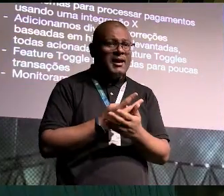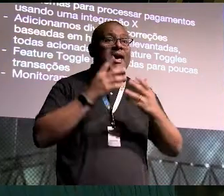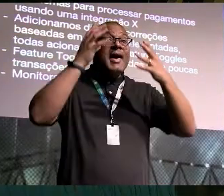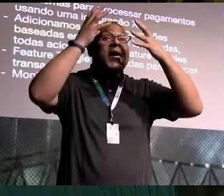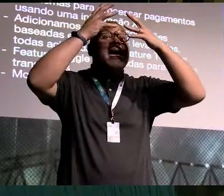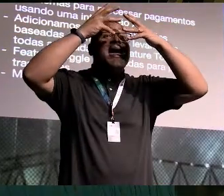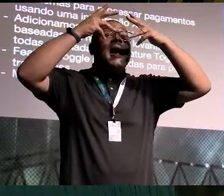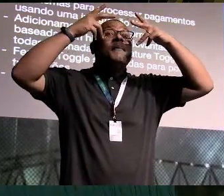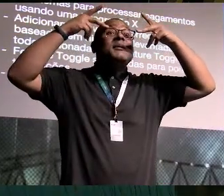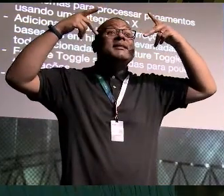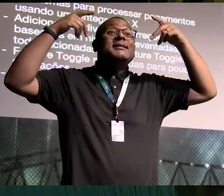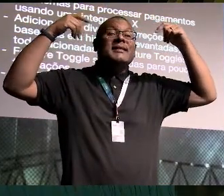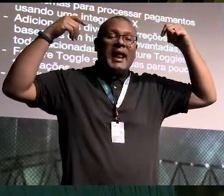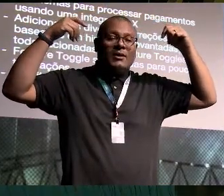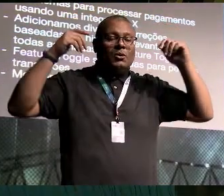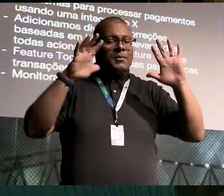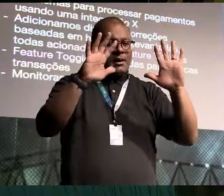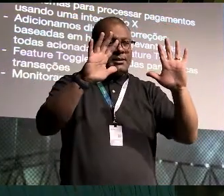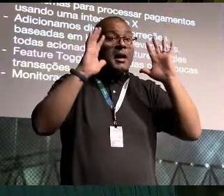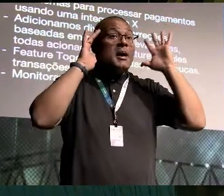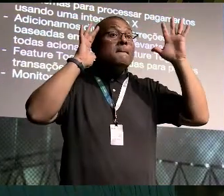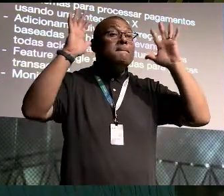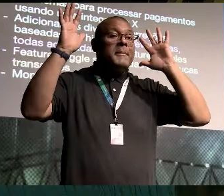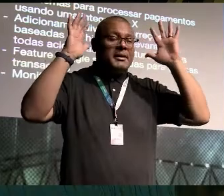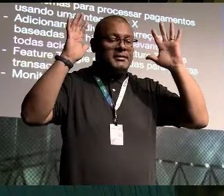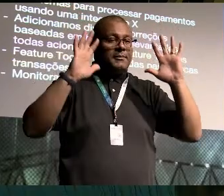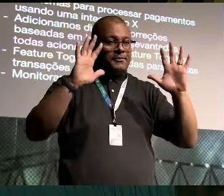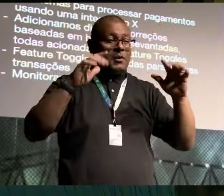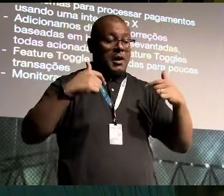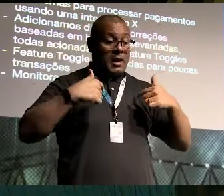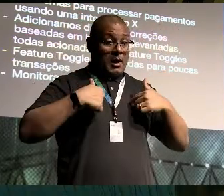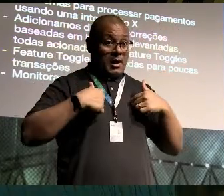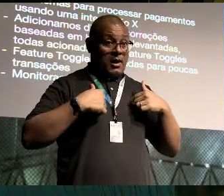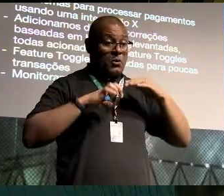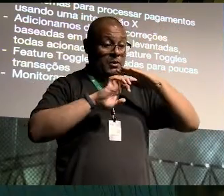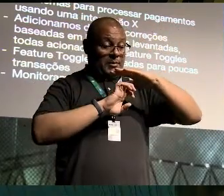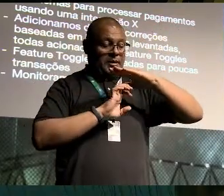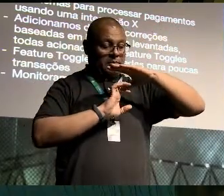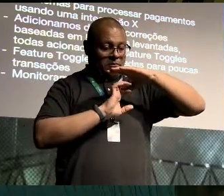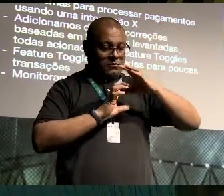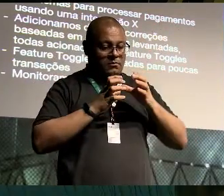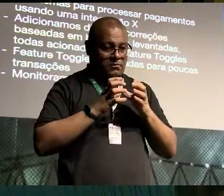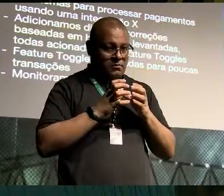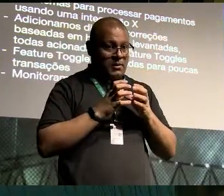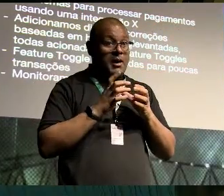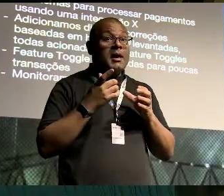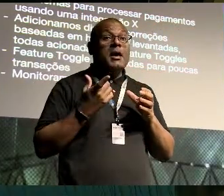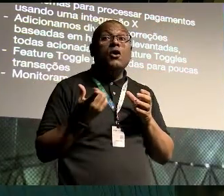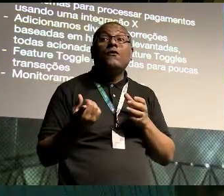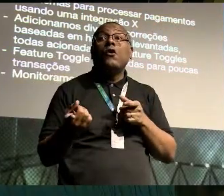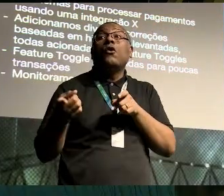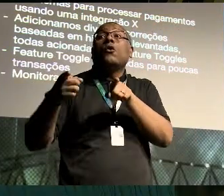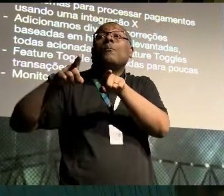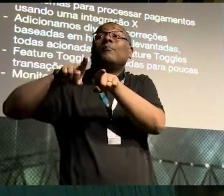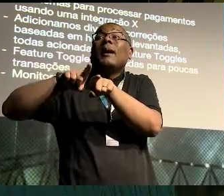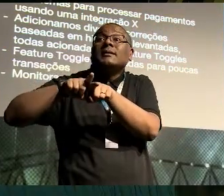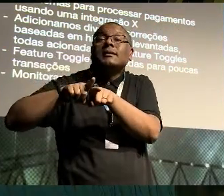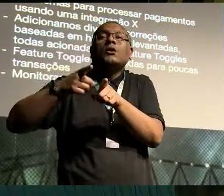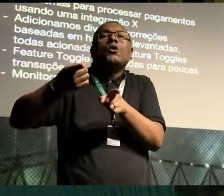mas imagina um cenário, a gente acaba tendo que se integrar com diversos parceiros para poder processar pagamentos. Então, como a Viviane falou, a